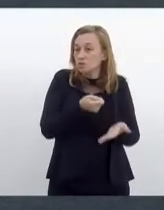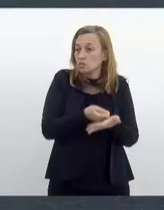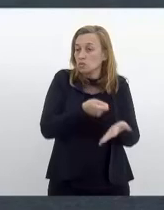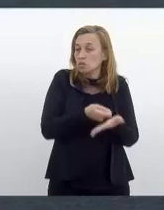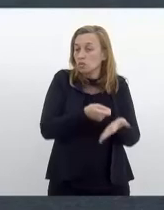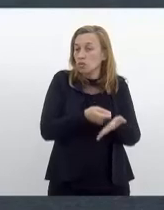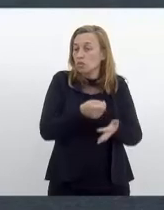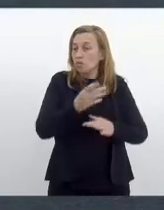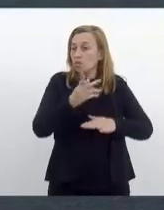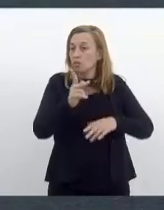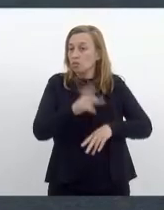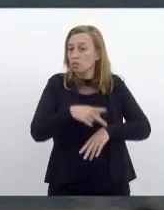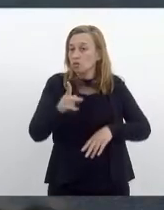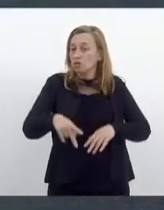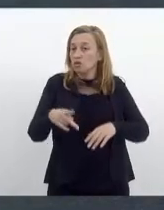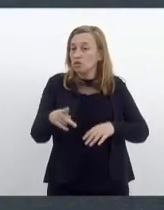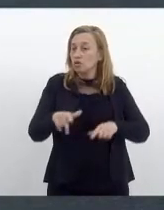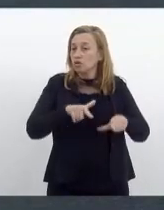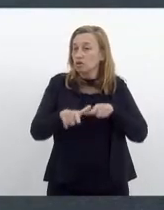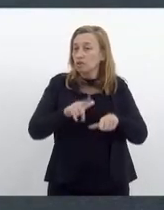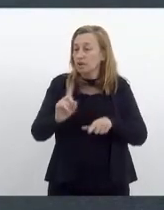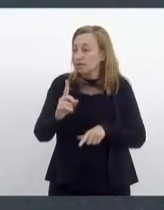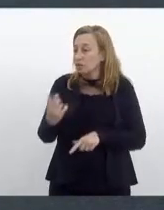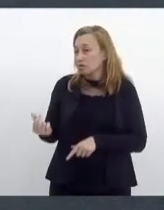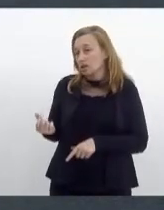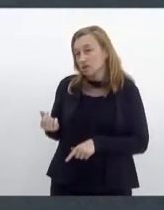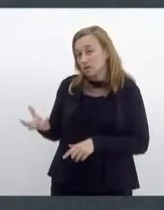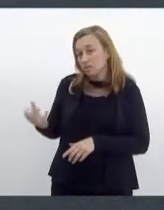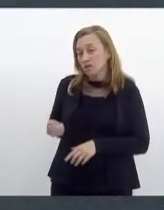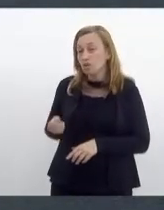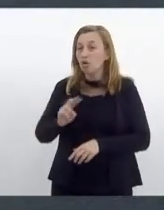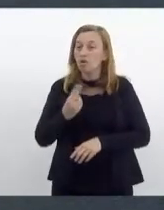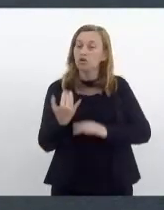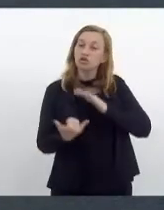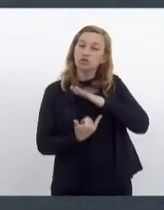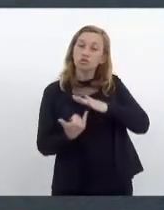professor um trabalho não remunerado ou impor à instituição